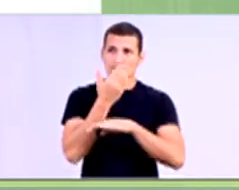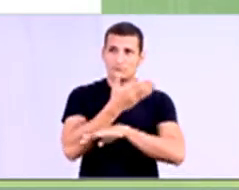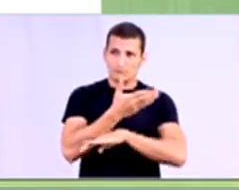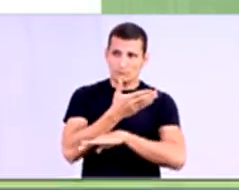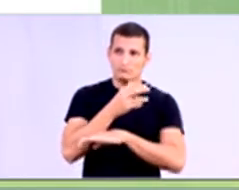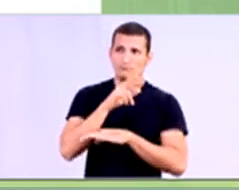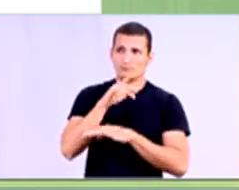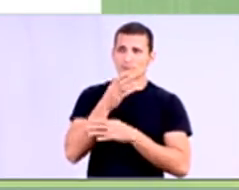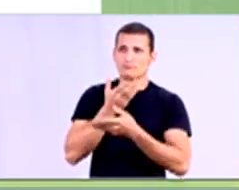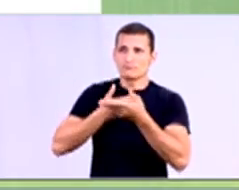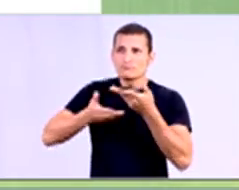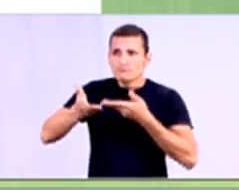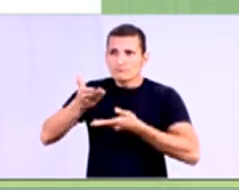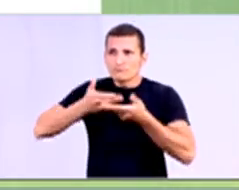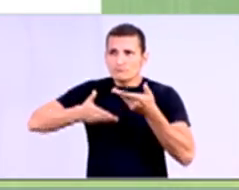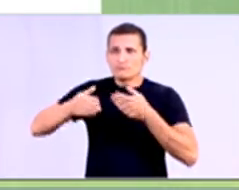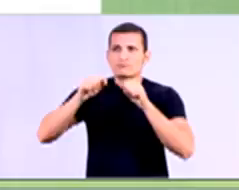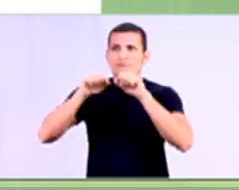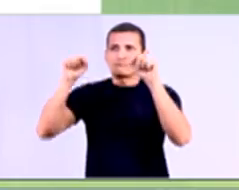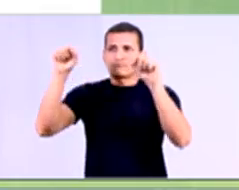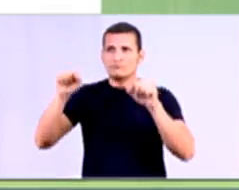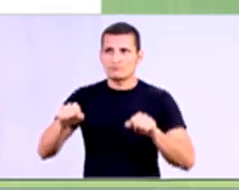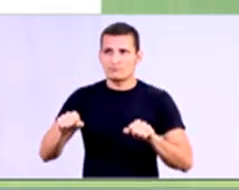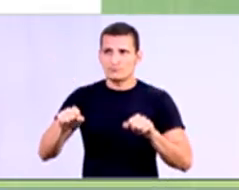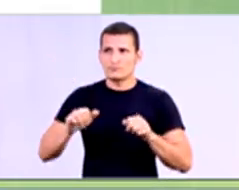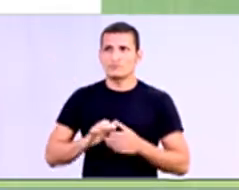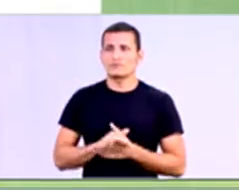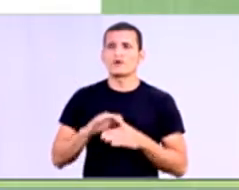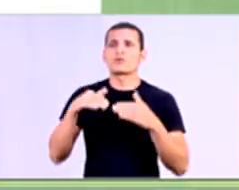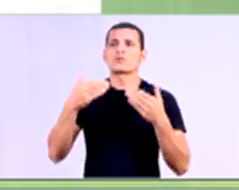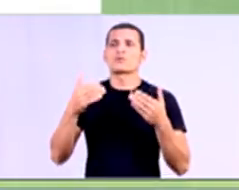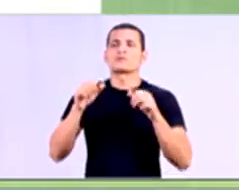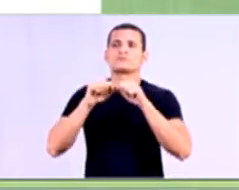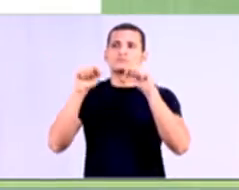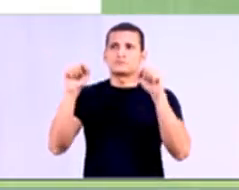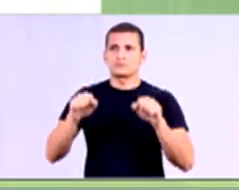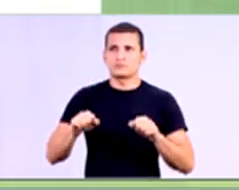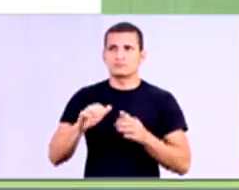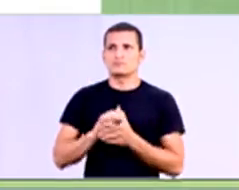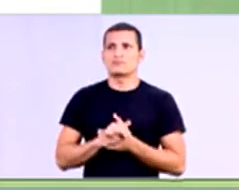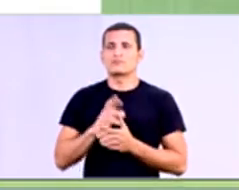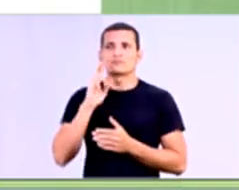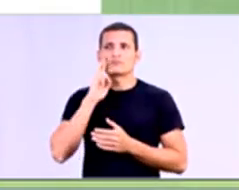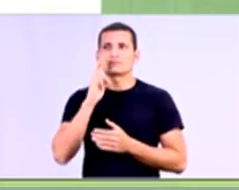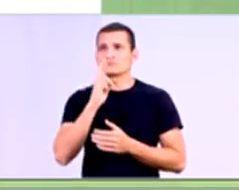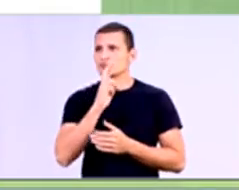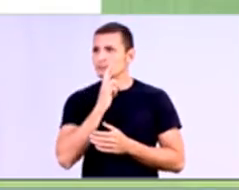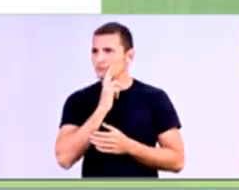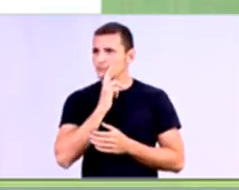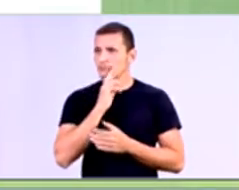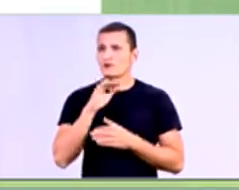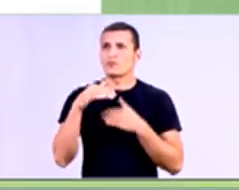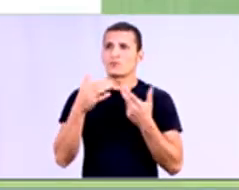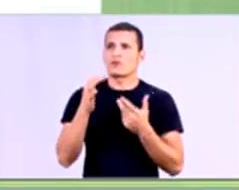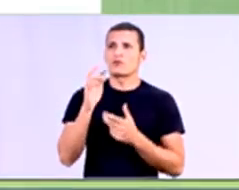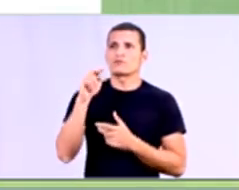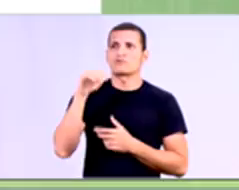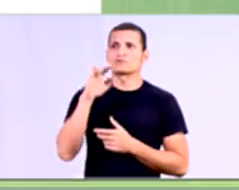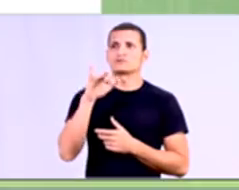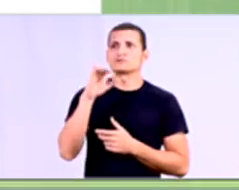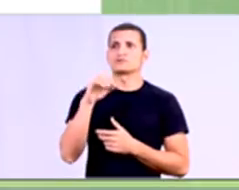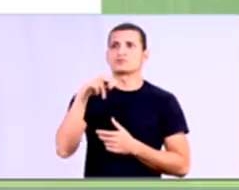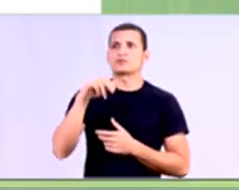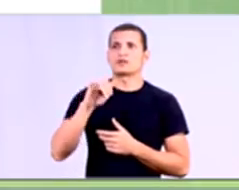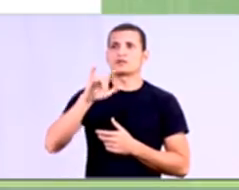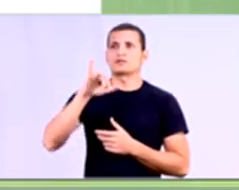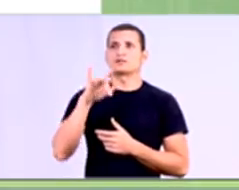a interagir com o meu sistema. Qual é o sistema? Um restaurante. E quais são as funcionalidades que eu